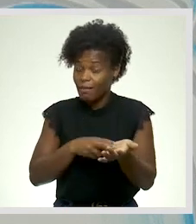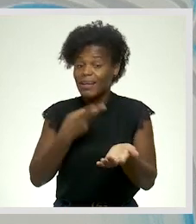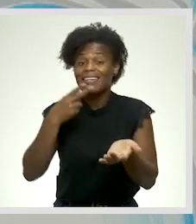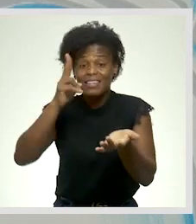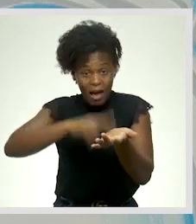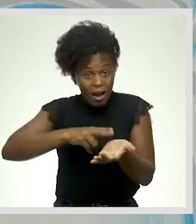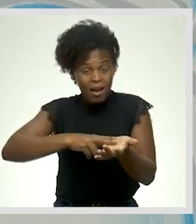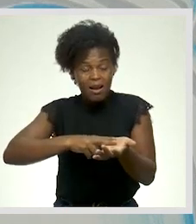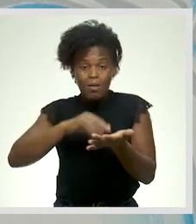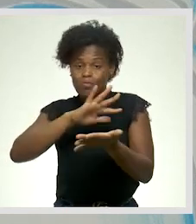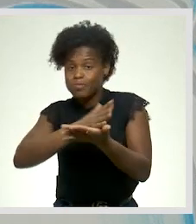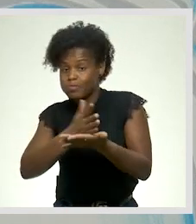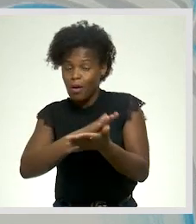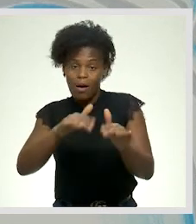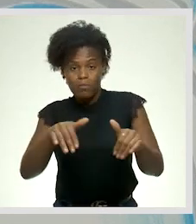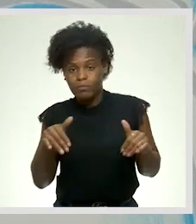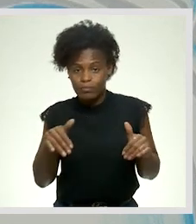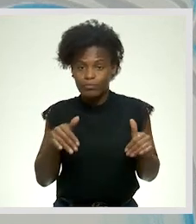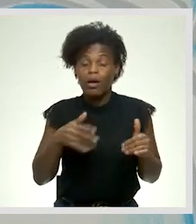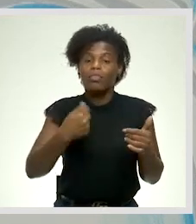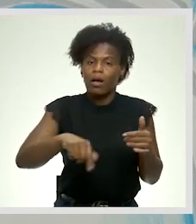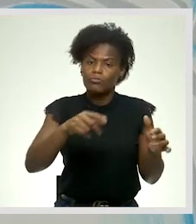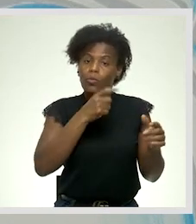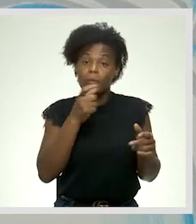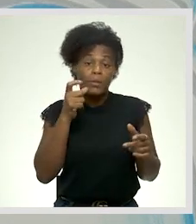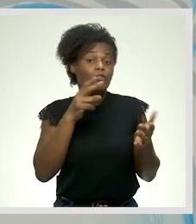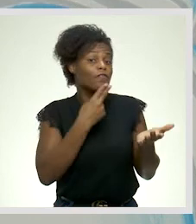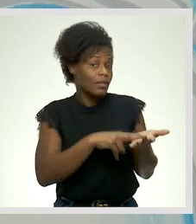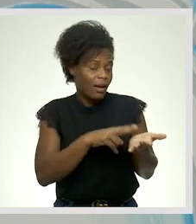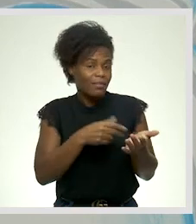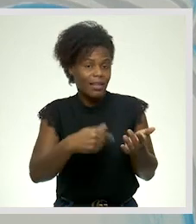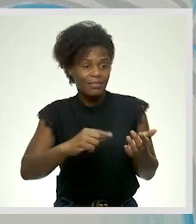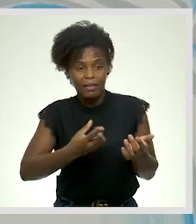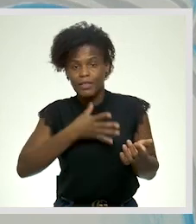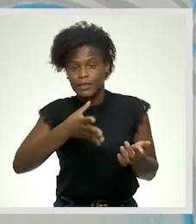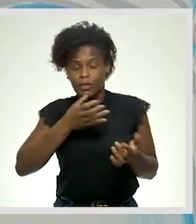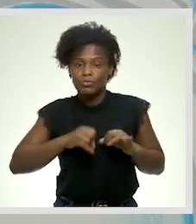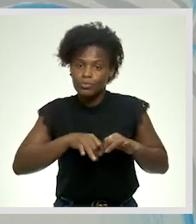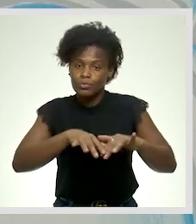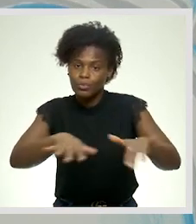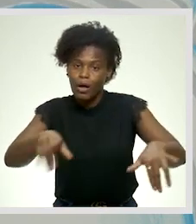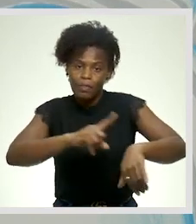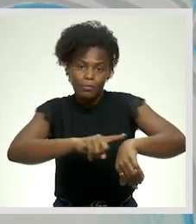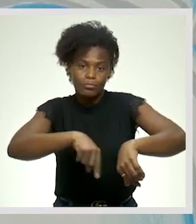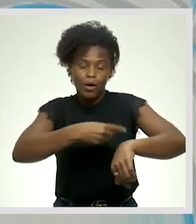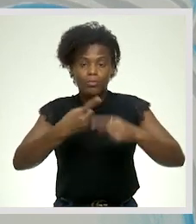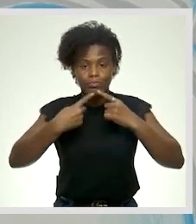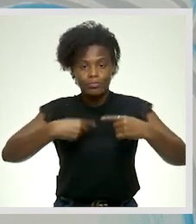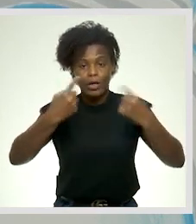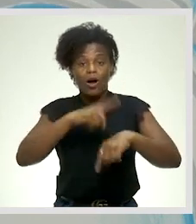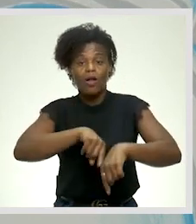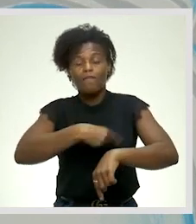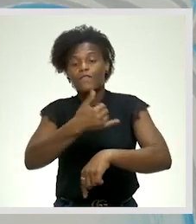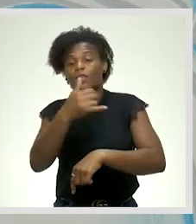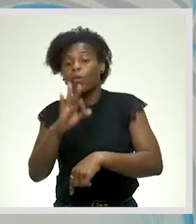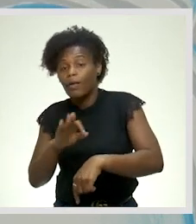é imparcial, é comprometida com a verdade, deve ser dita, difundida num espaço de 24 horas, por forma